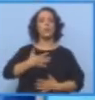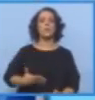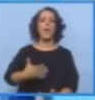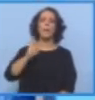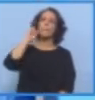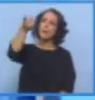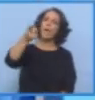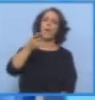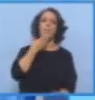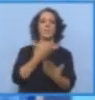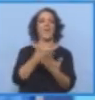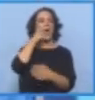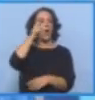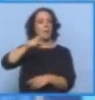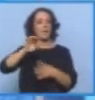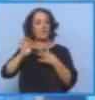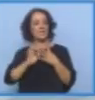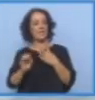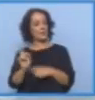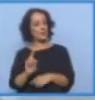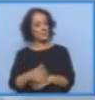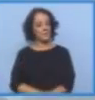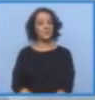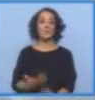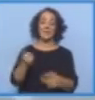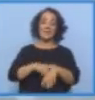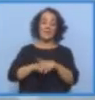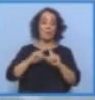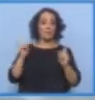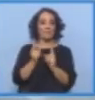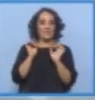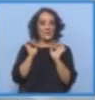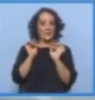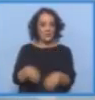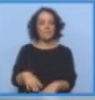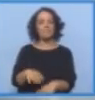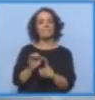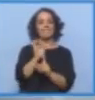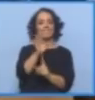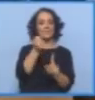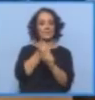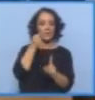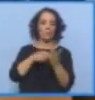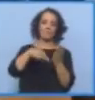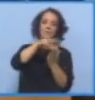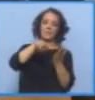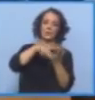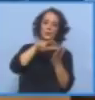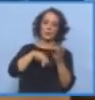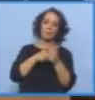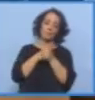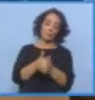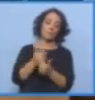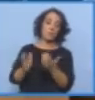segundo os critérios muito humanos. O nosso tempo, infelizmente, chegou ao fim. Ficam esses desafios e mensagens a partir da liturgia que nos